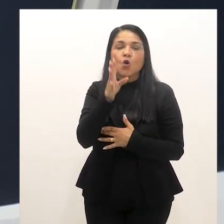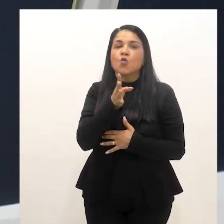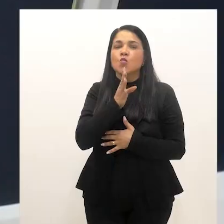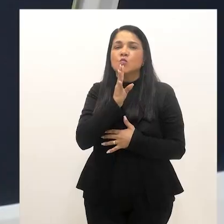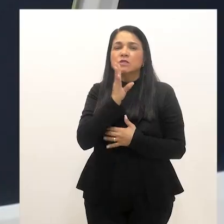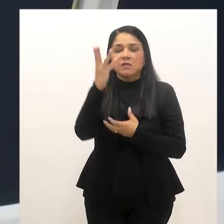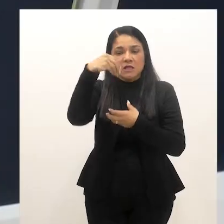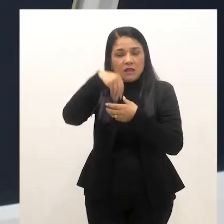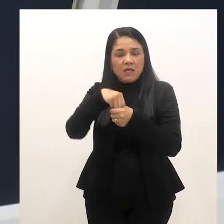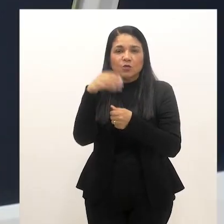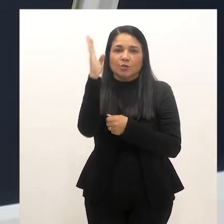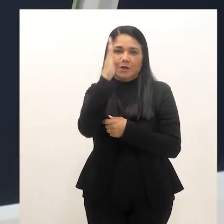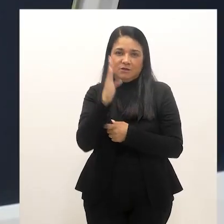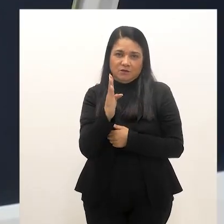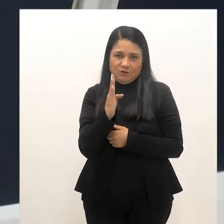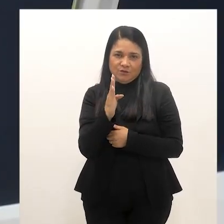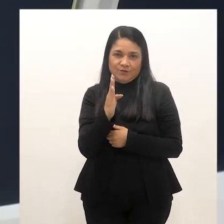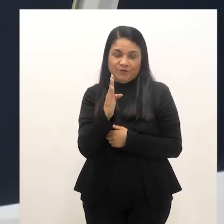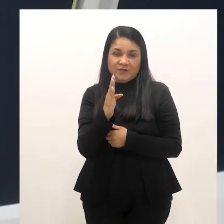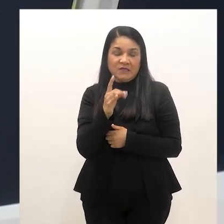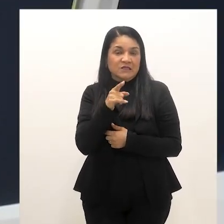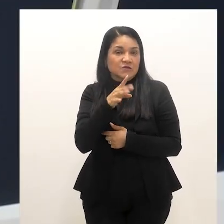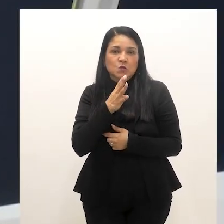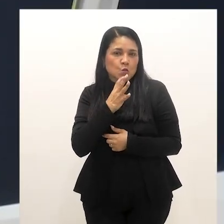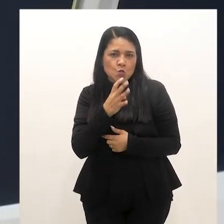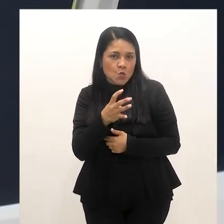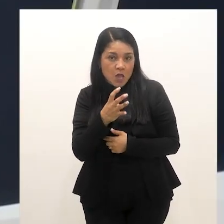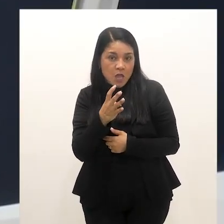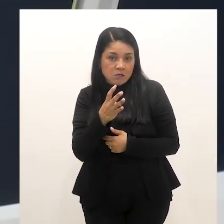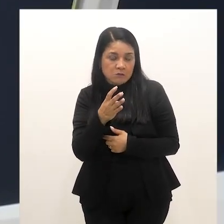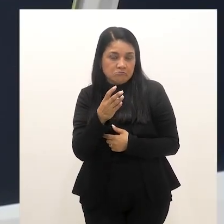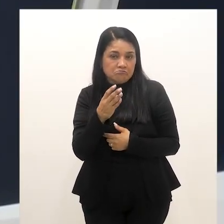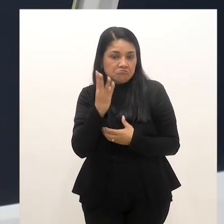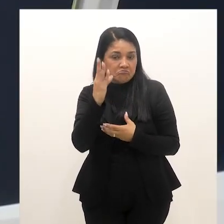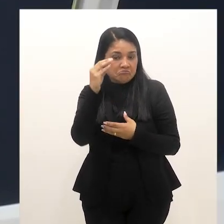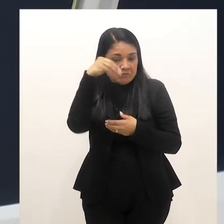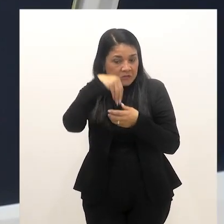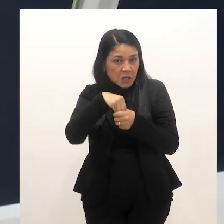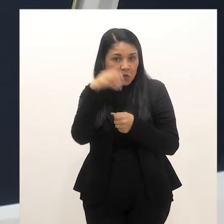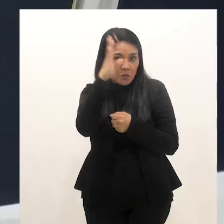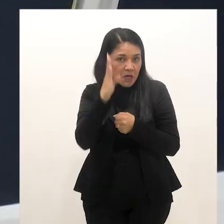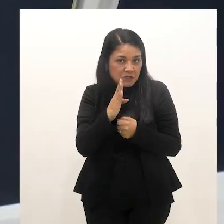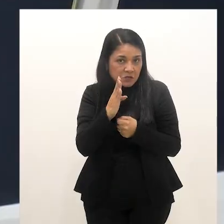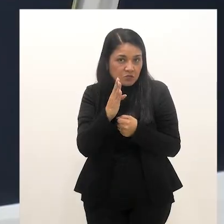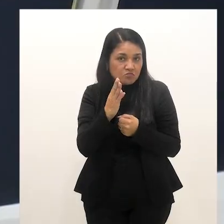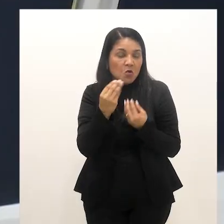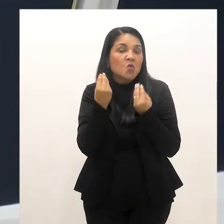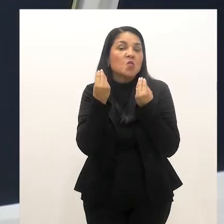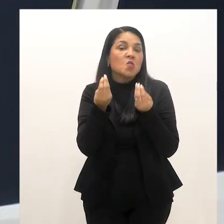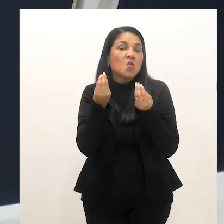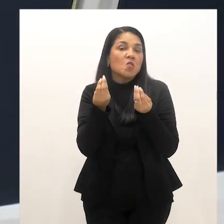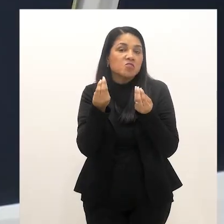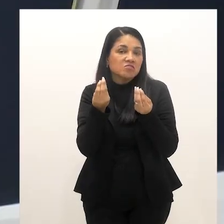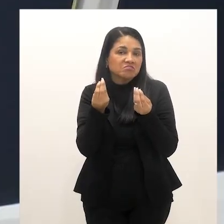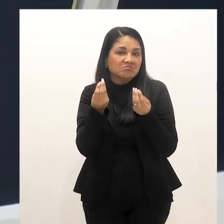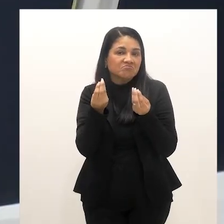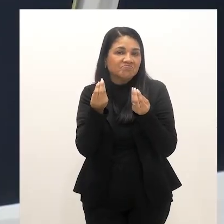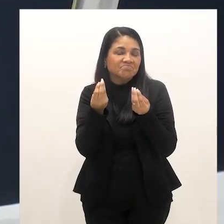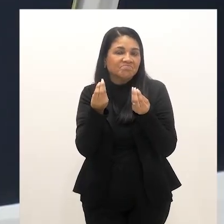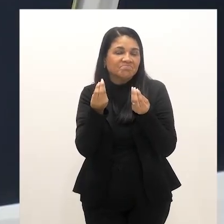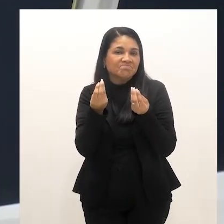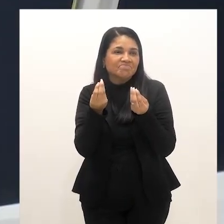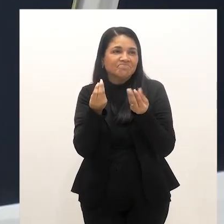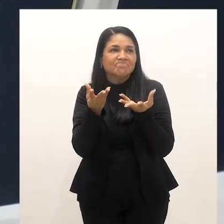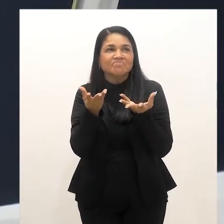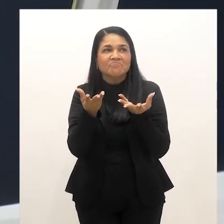tem no seu país também, né? Porque se você não conhece o que tem no seu país, você